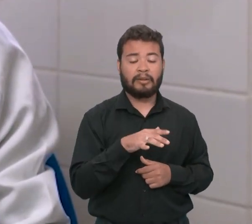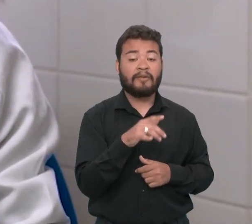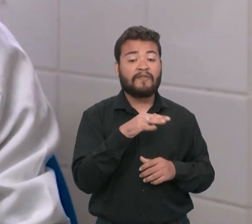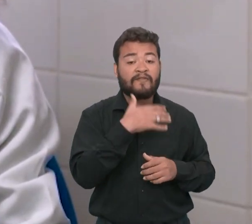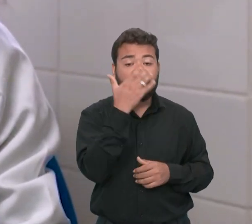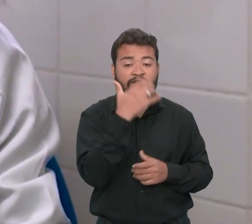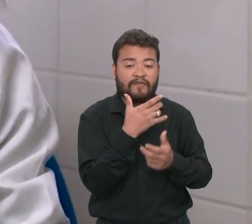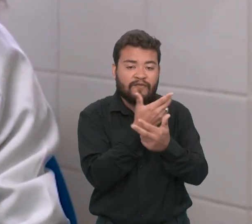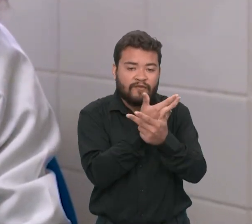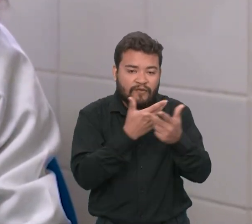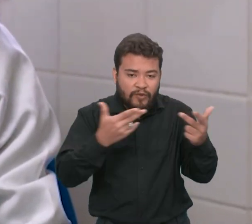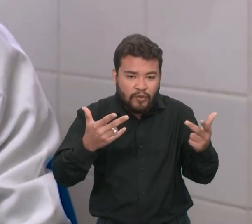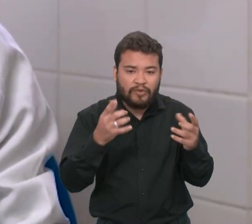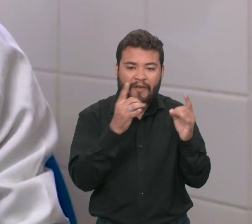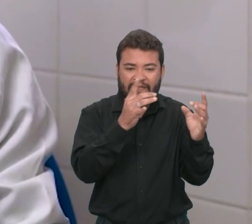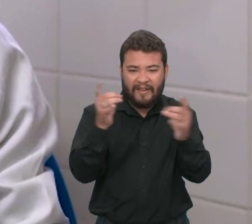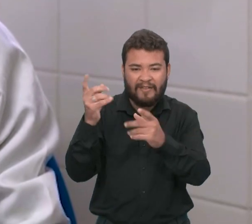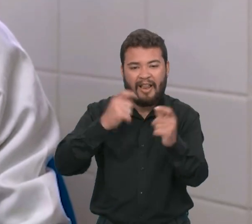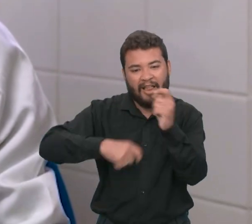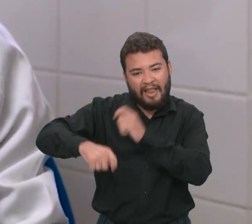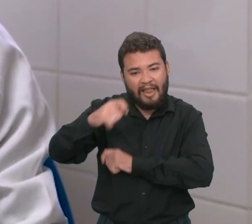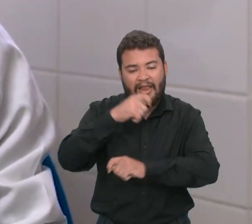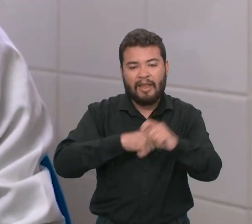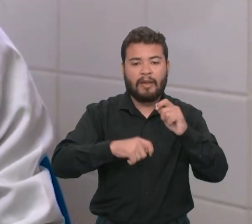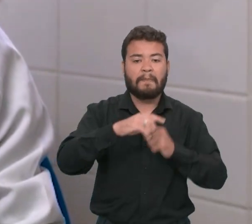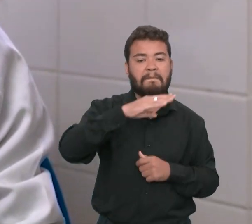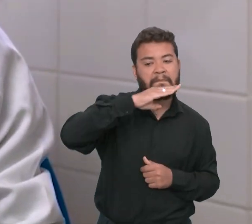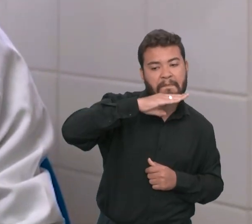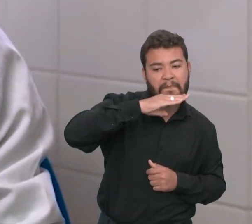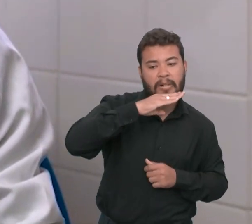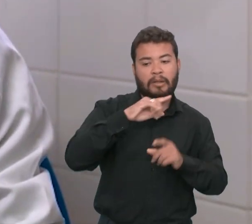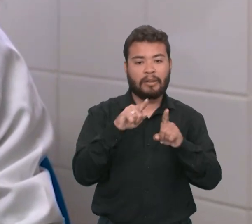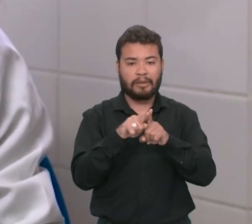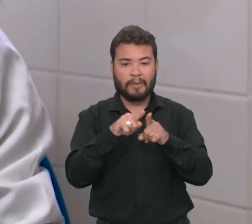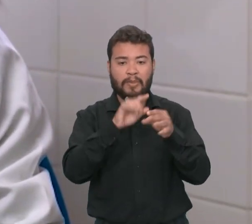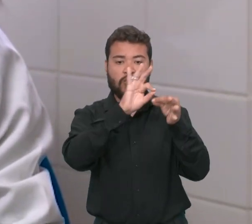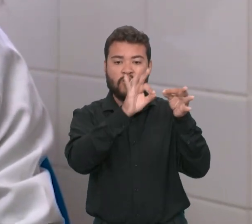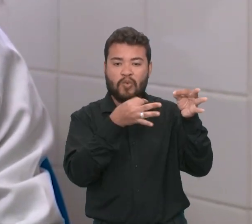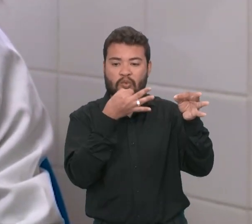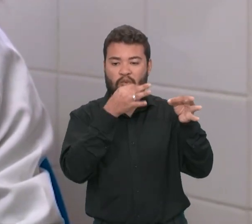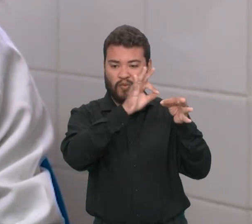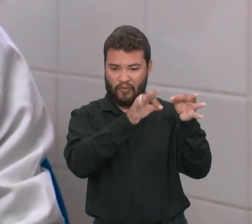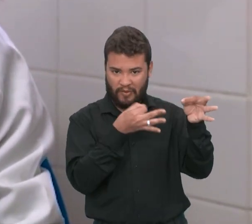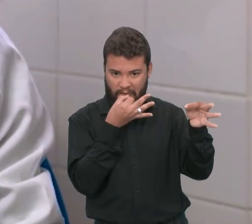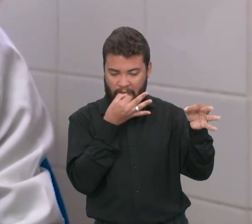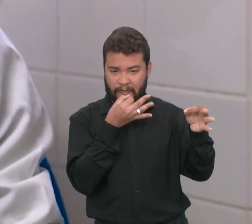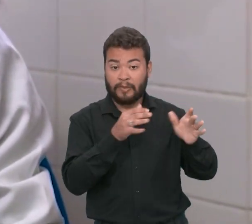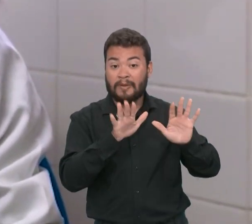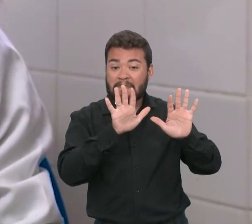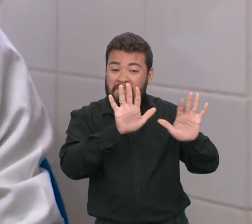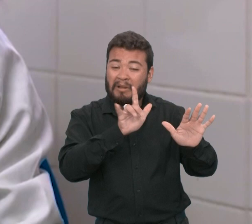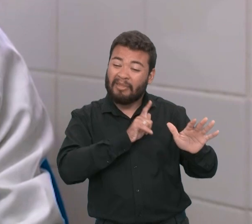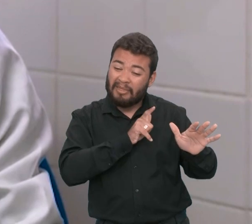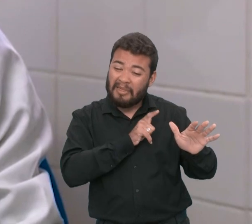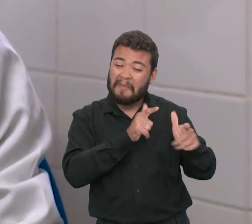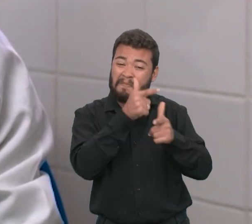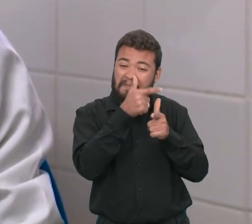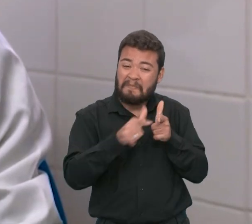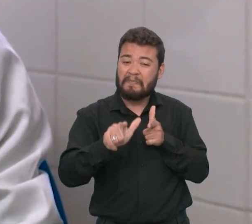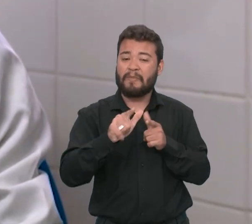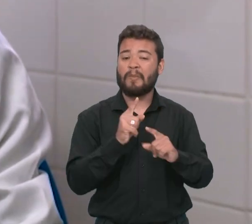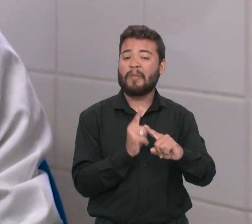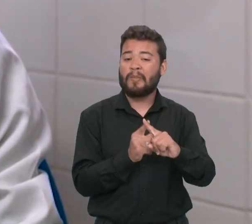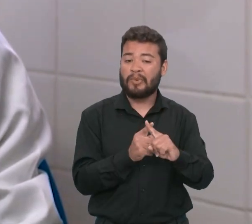frutas, especialmente manga e uva. Porém, toda essa produção pode ser afetada pela ocorrência de